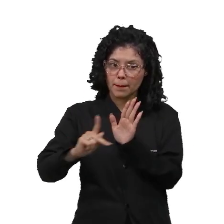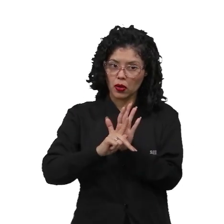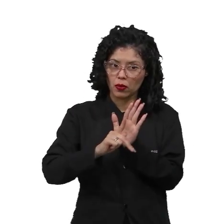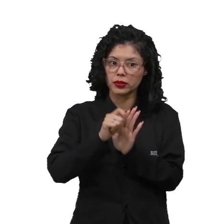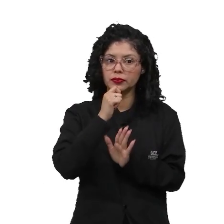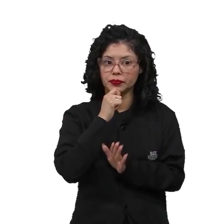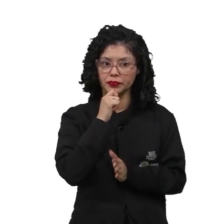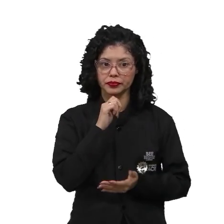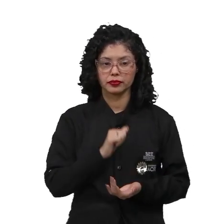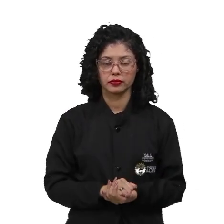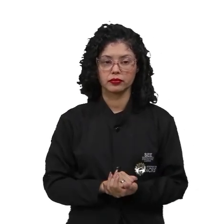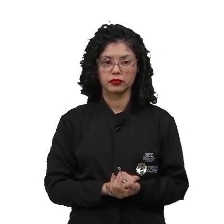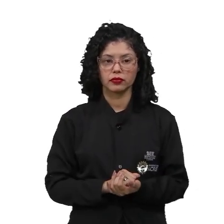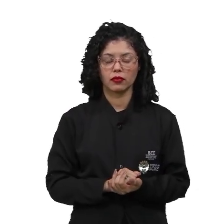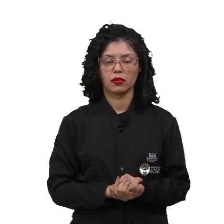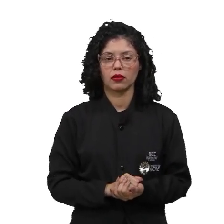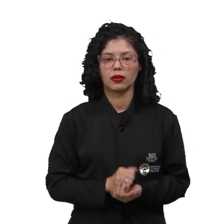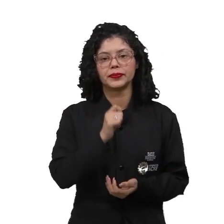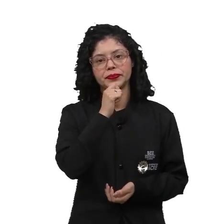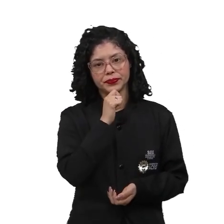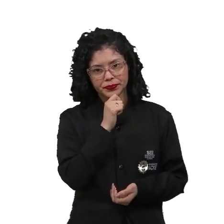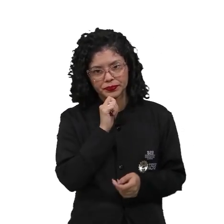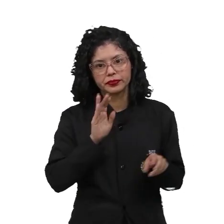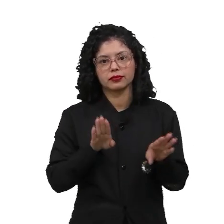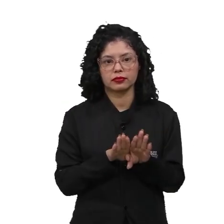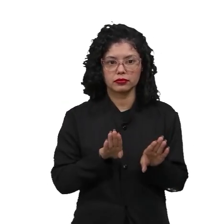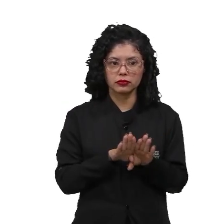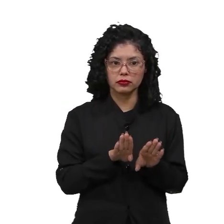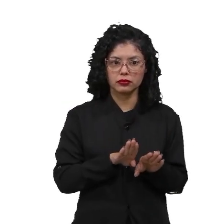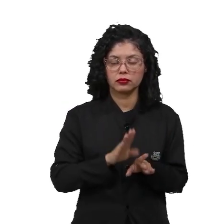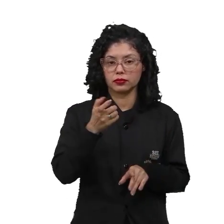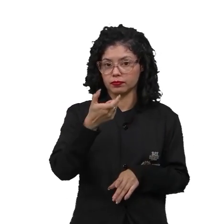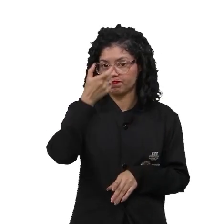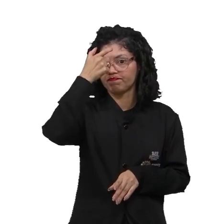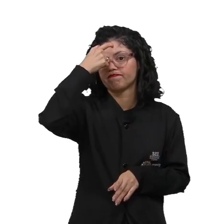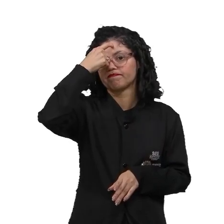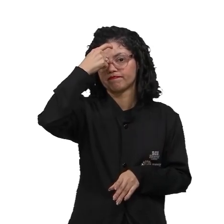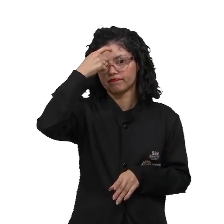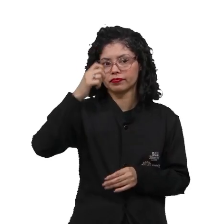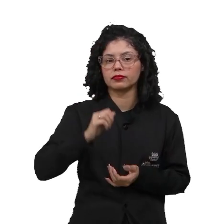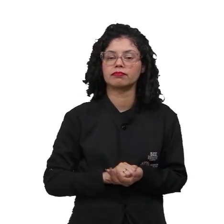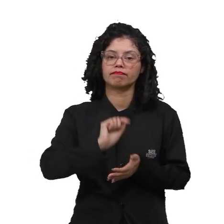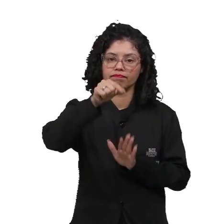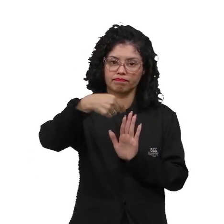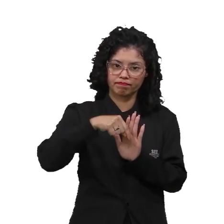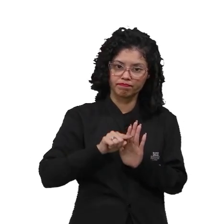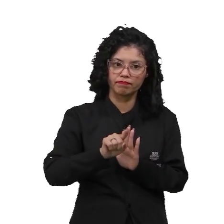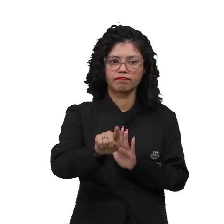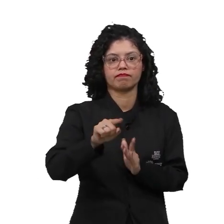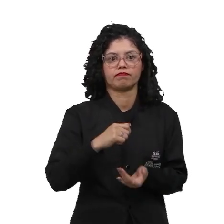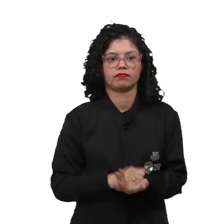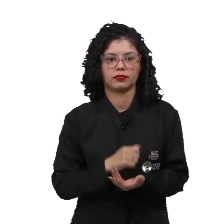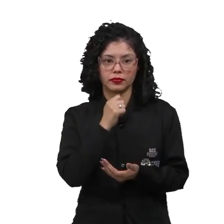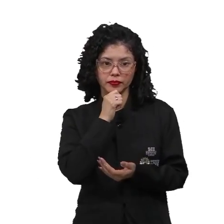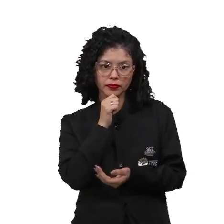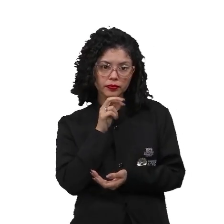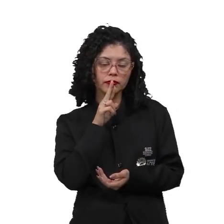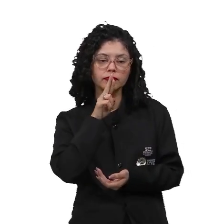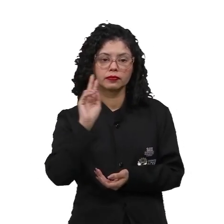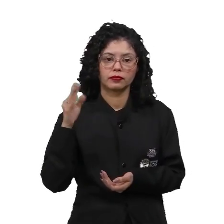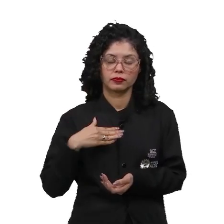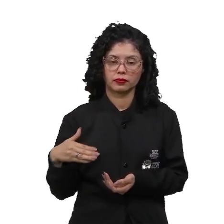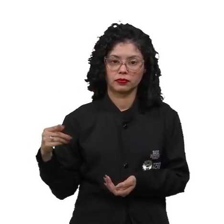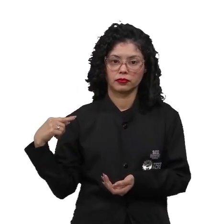específico. E, além de tudo isso, gente, eles vão criar o quê? Uma memória imunológica. Né? Então, quando o